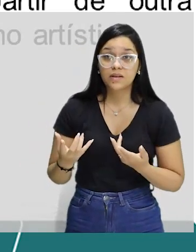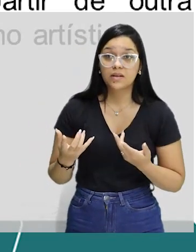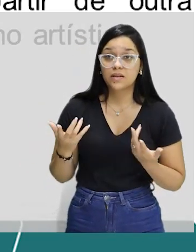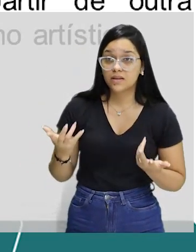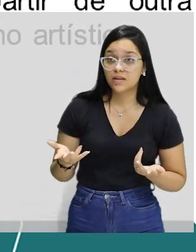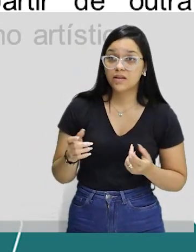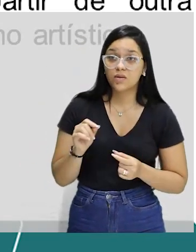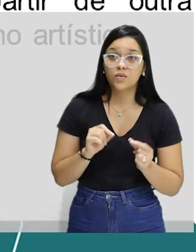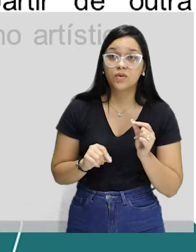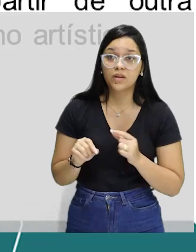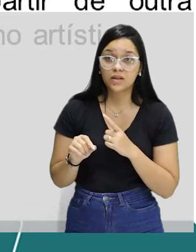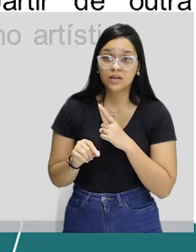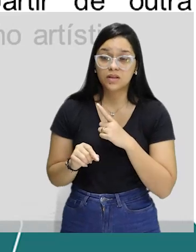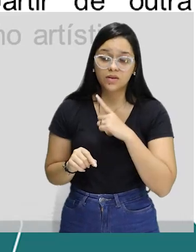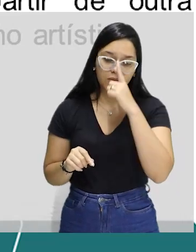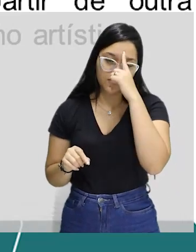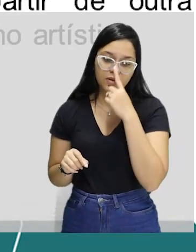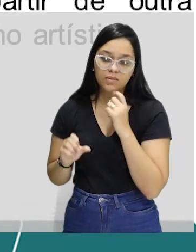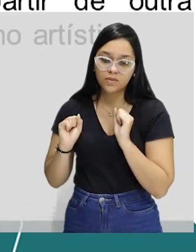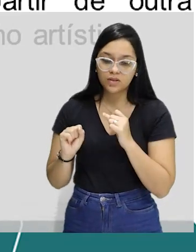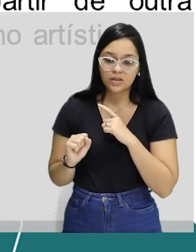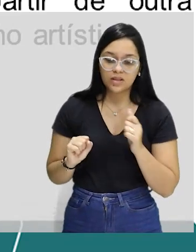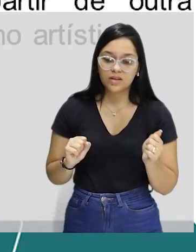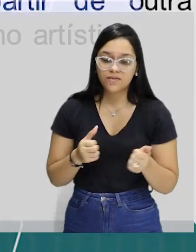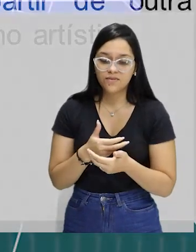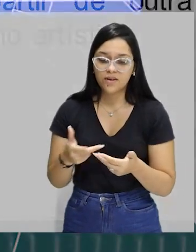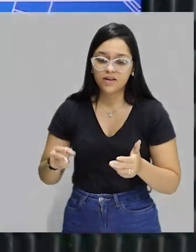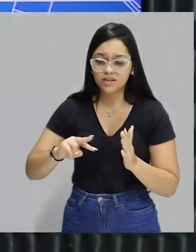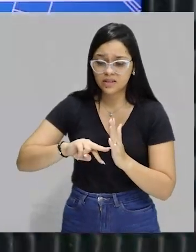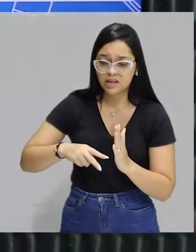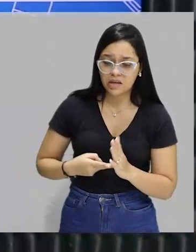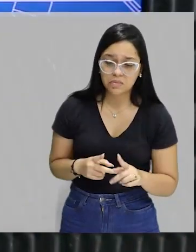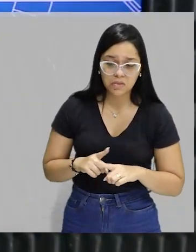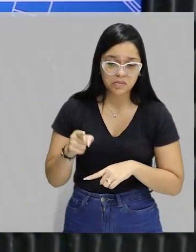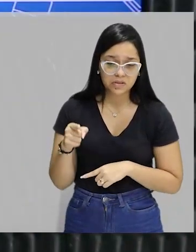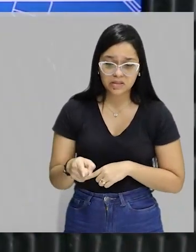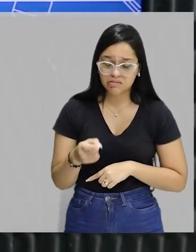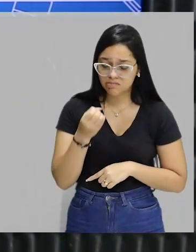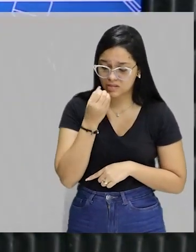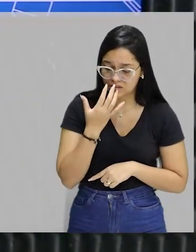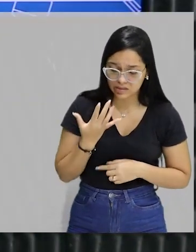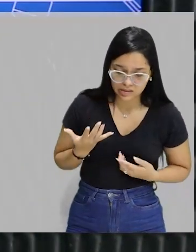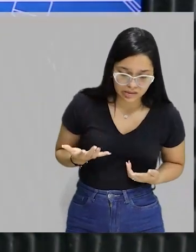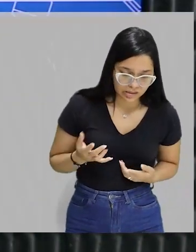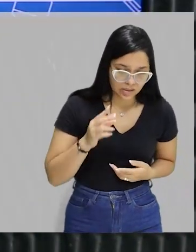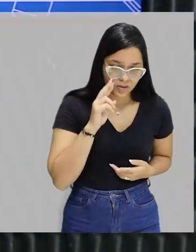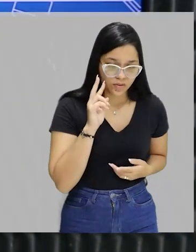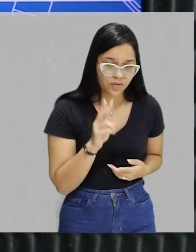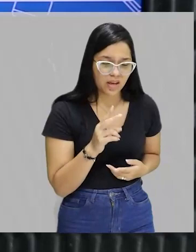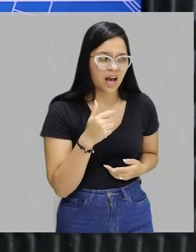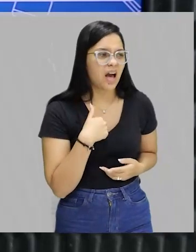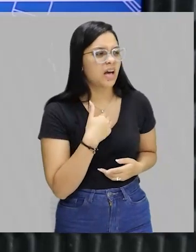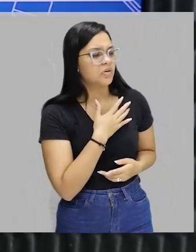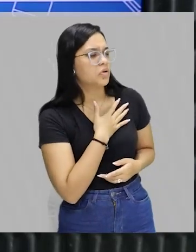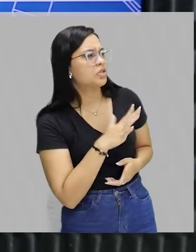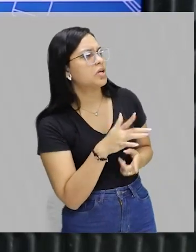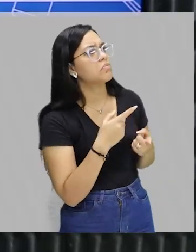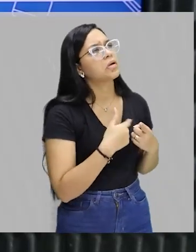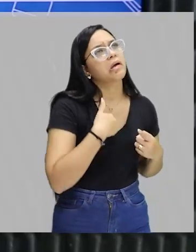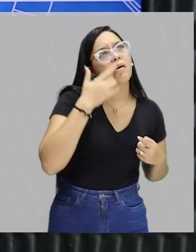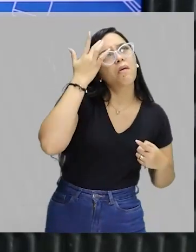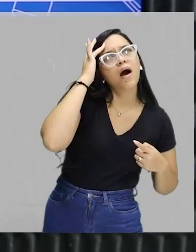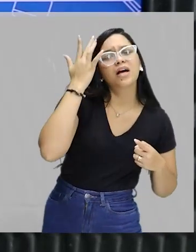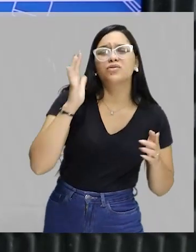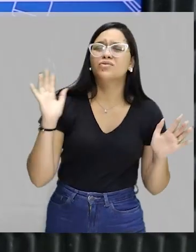redes sociais uma imagem que pode ter vários significados, mas você não está no dia bem e você vai no eu não gostei porque eu acho.